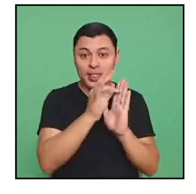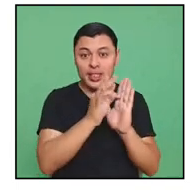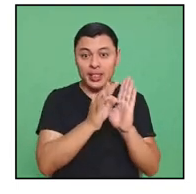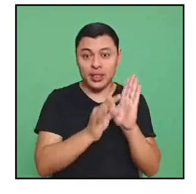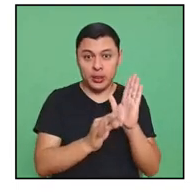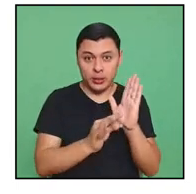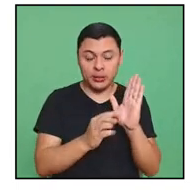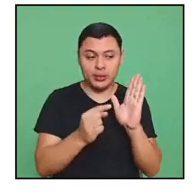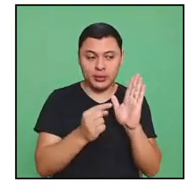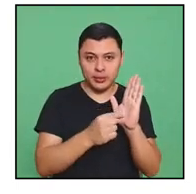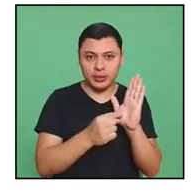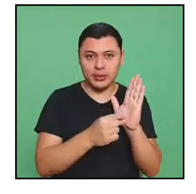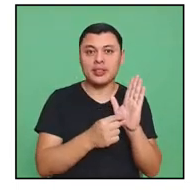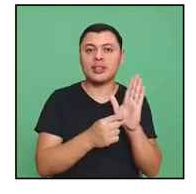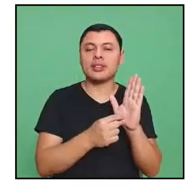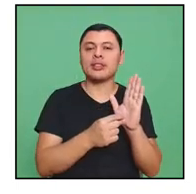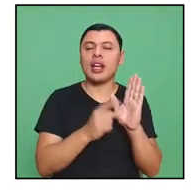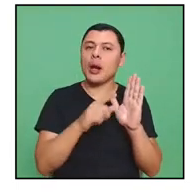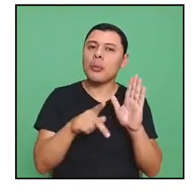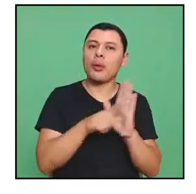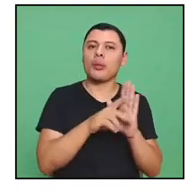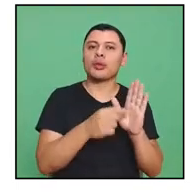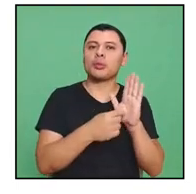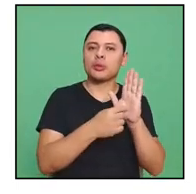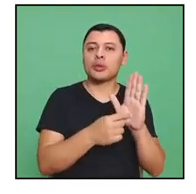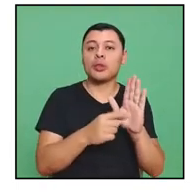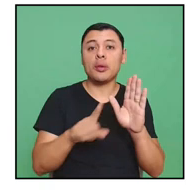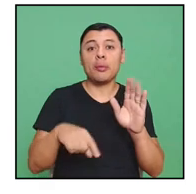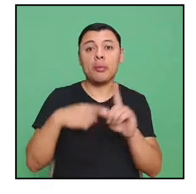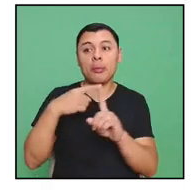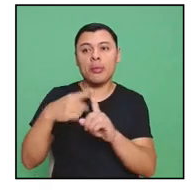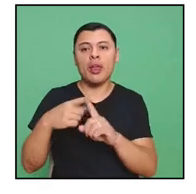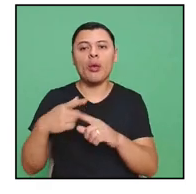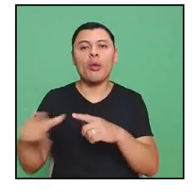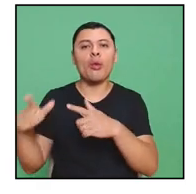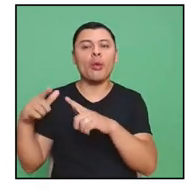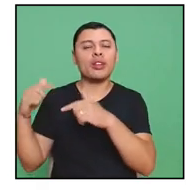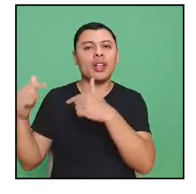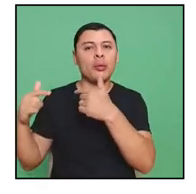elabora a exposição com fragmentos dos trabalhos também, né?